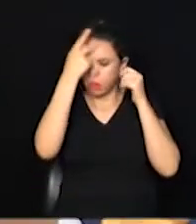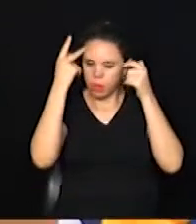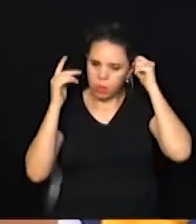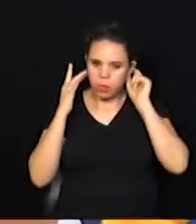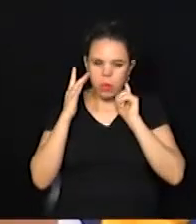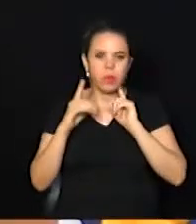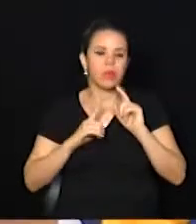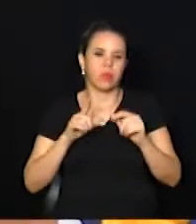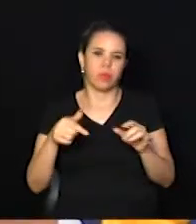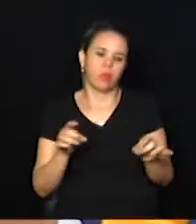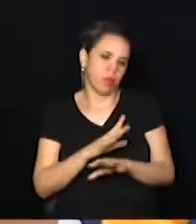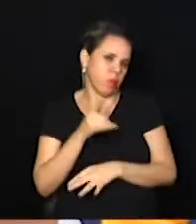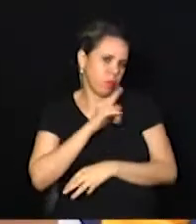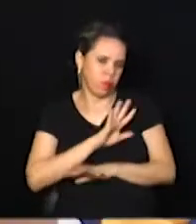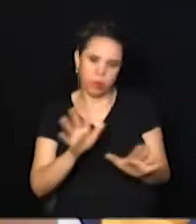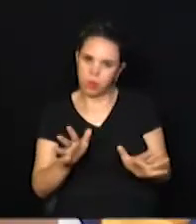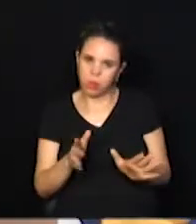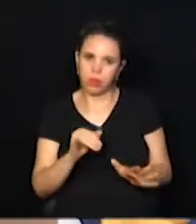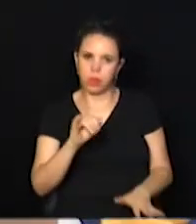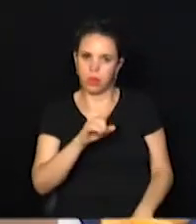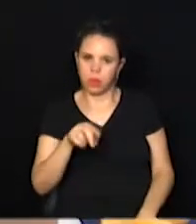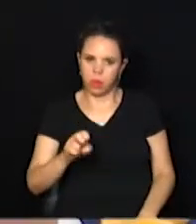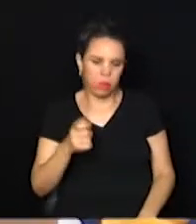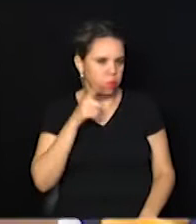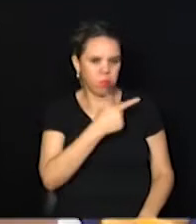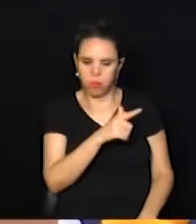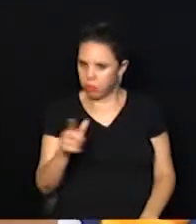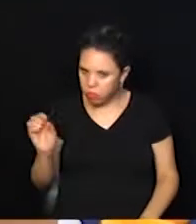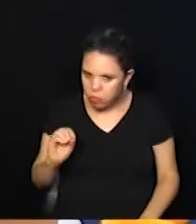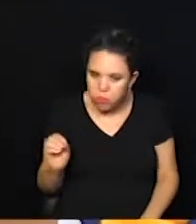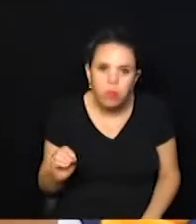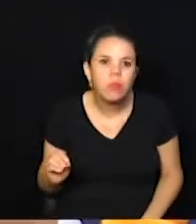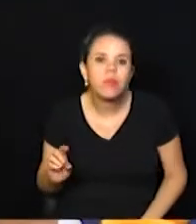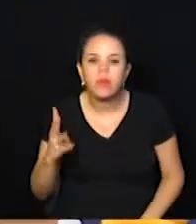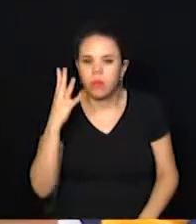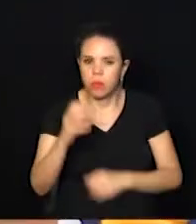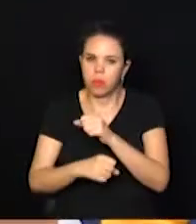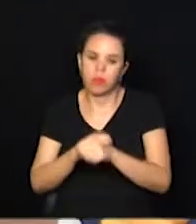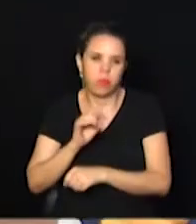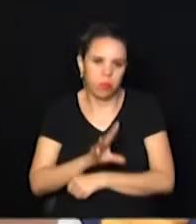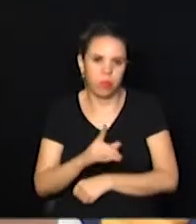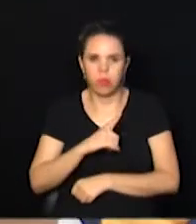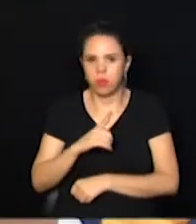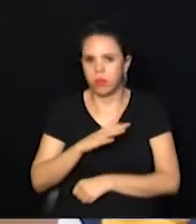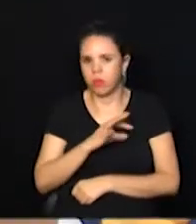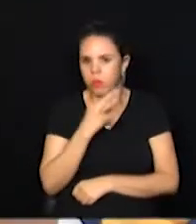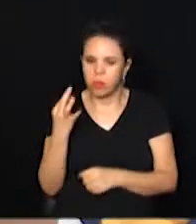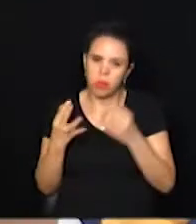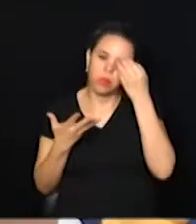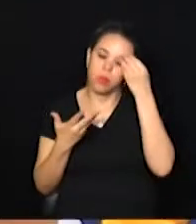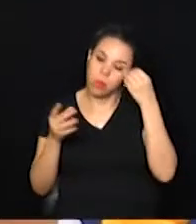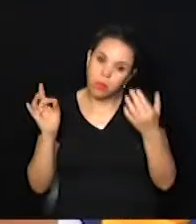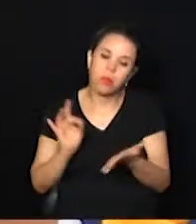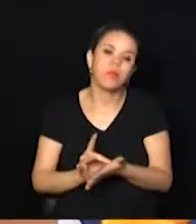OP depois que a companheira Isalene saiu do governo. Não houve. Durante 4 anos nós tivemos uma cidade